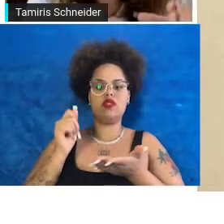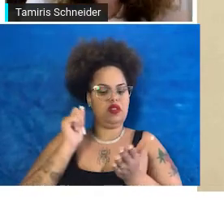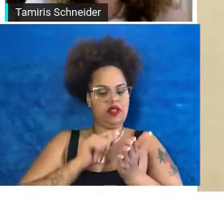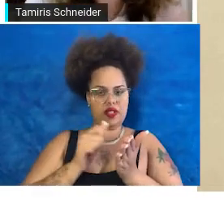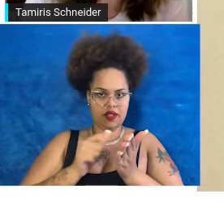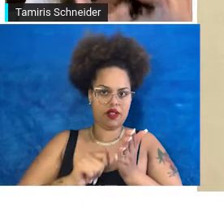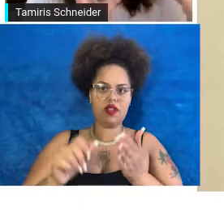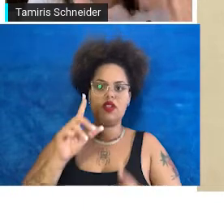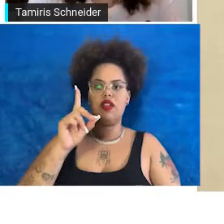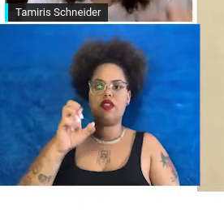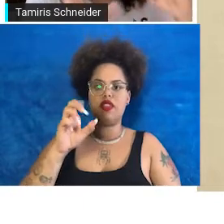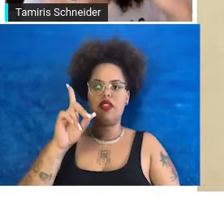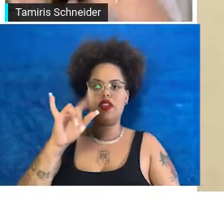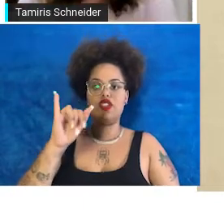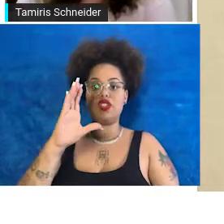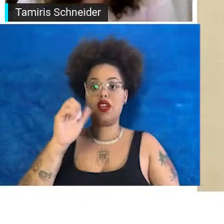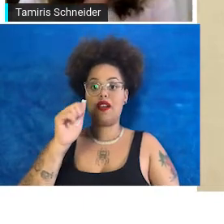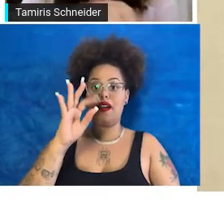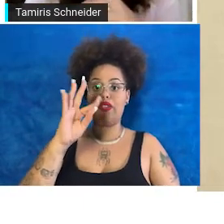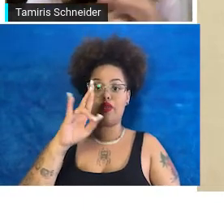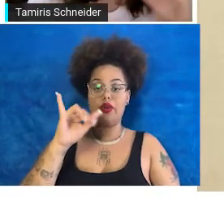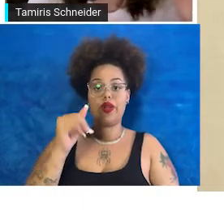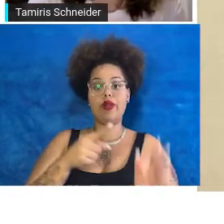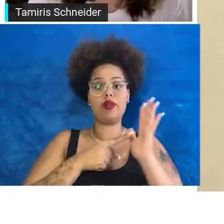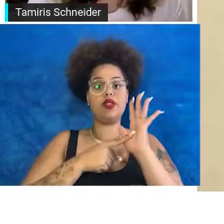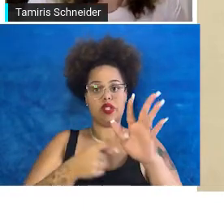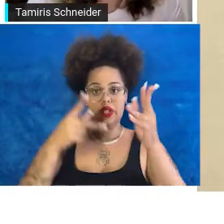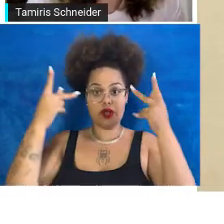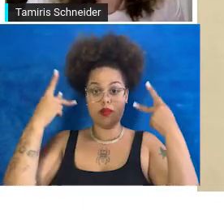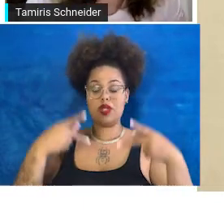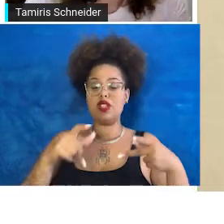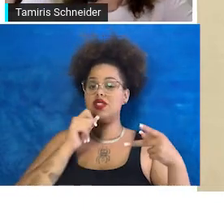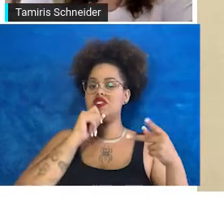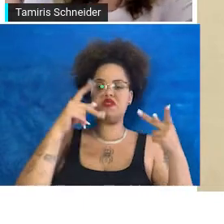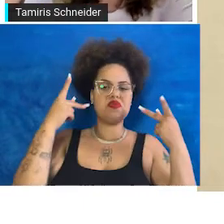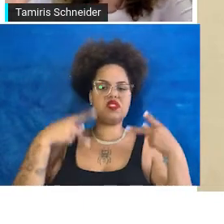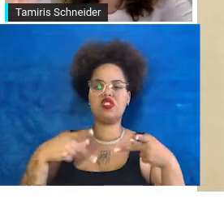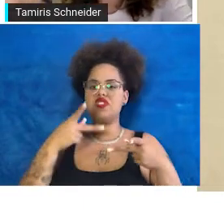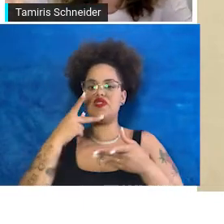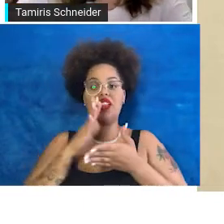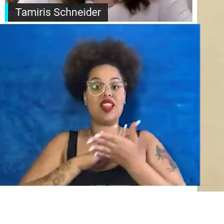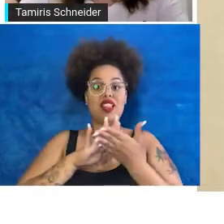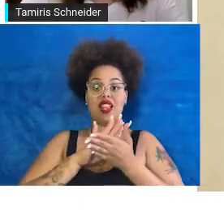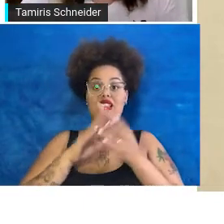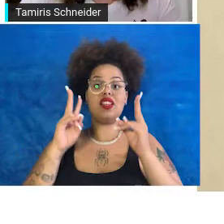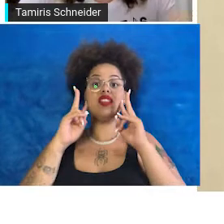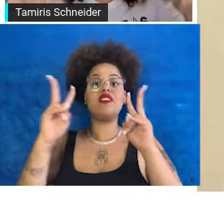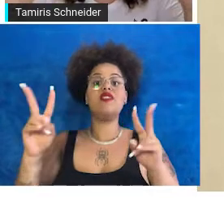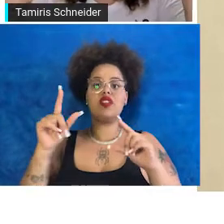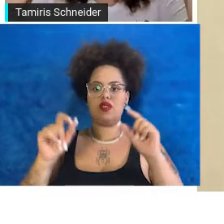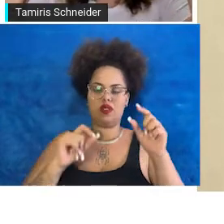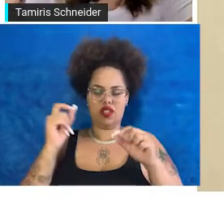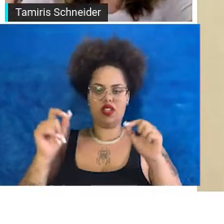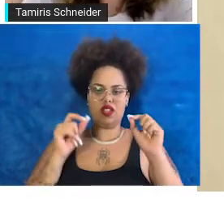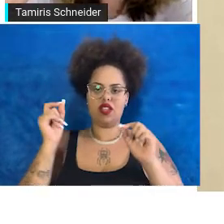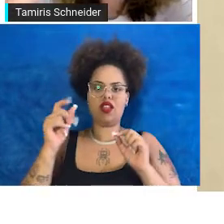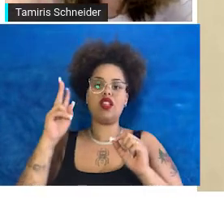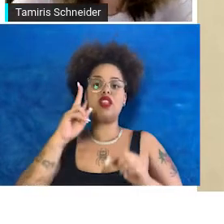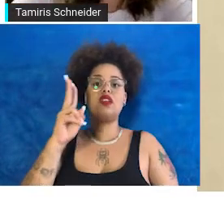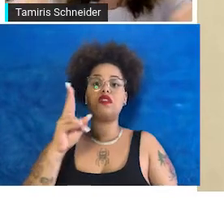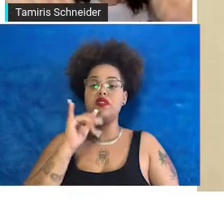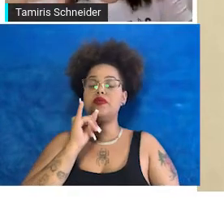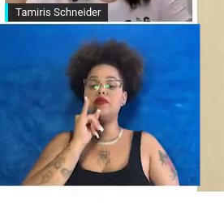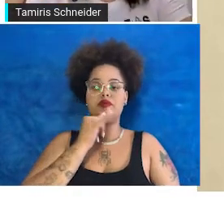as dedicatórias para mostrar quem é o personagem, sem o personagem falar nada. A gente está vendo o que é. A gente está vendo a